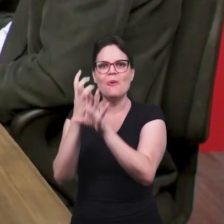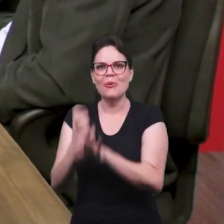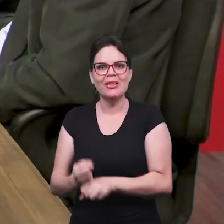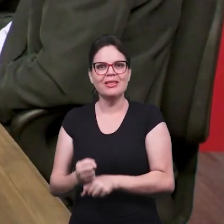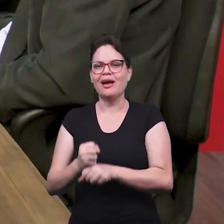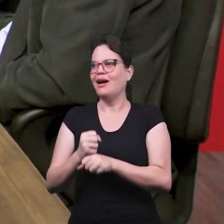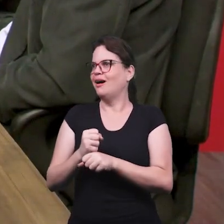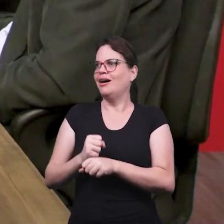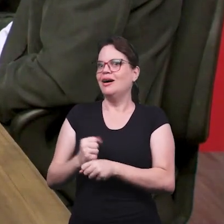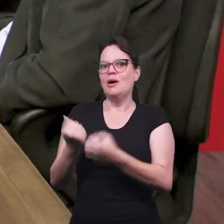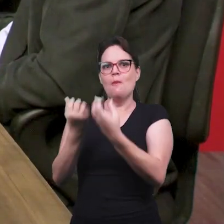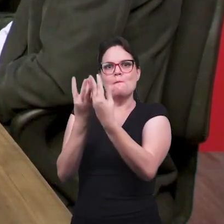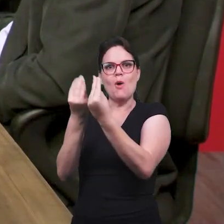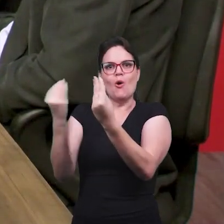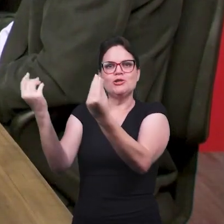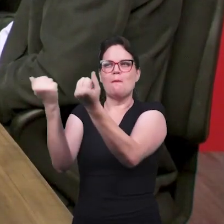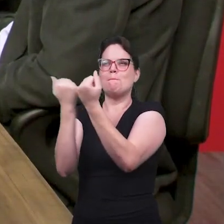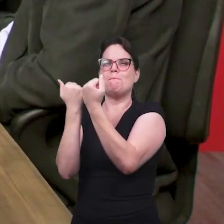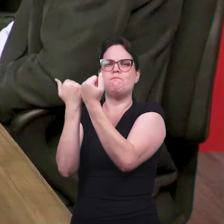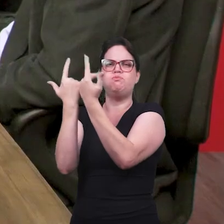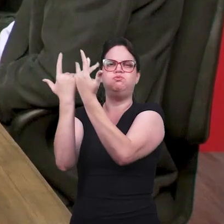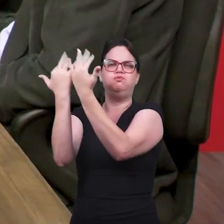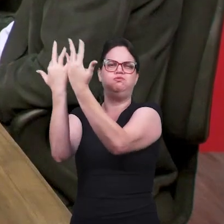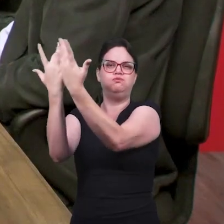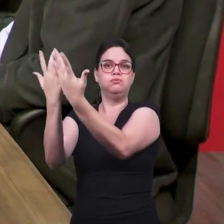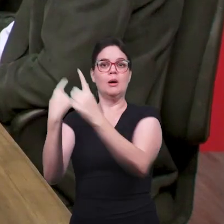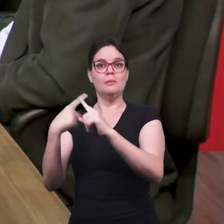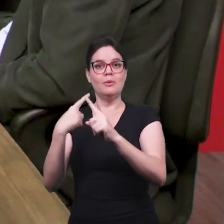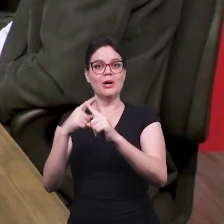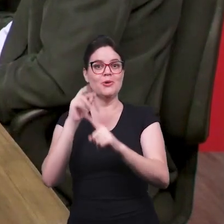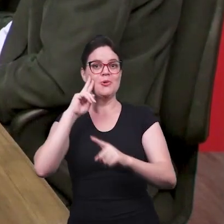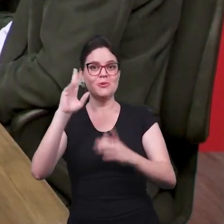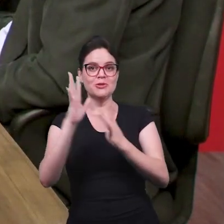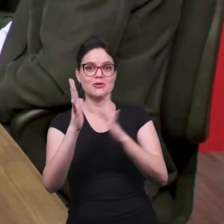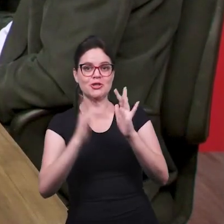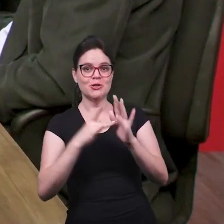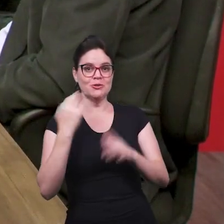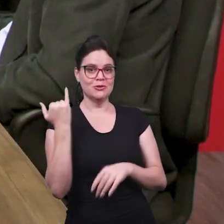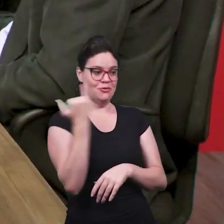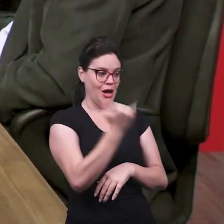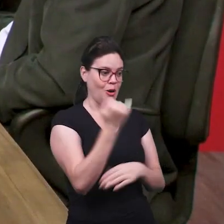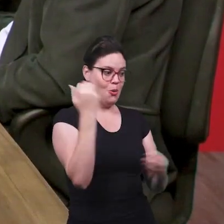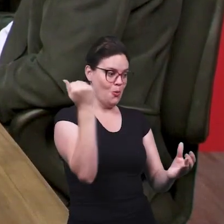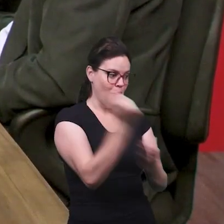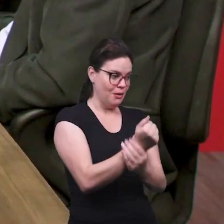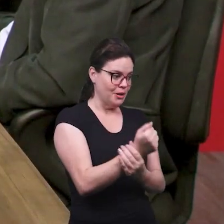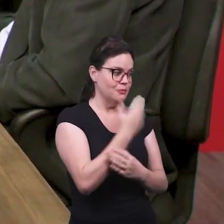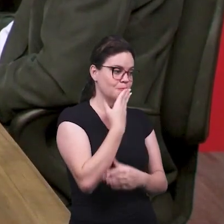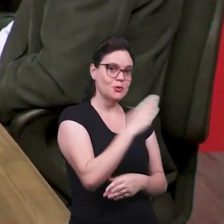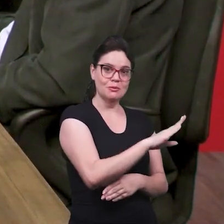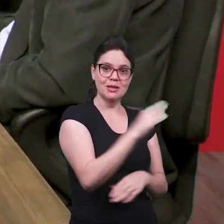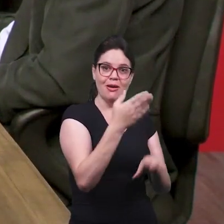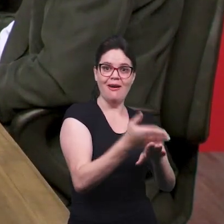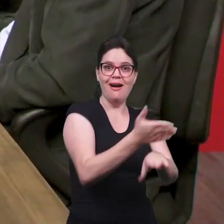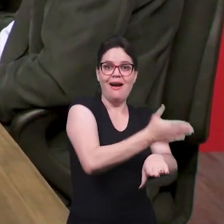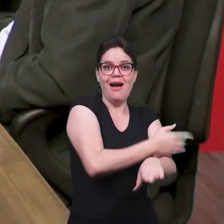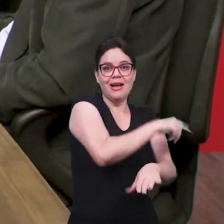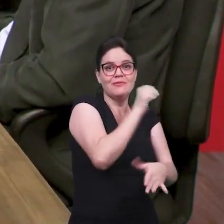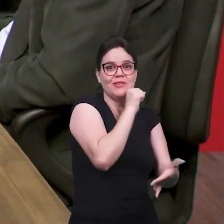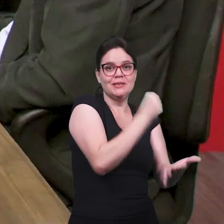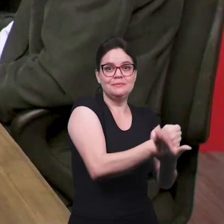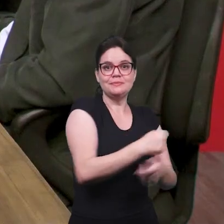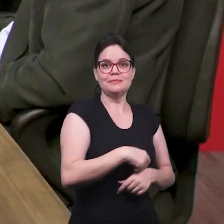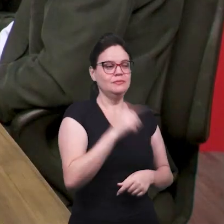uma profecia que o Senhor fez, uma promessa que o Senhor fez a Abraão. Abraão, olha para as estrelas do céu, conta, se é que você pode